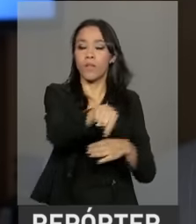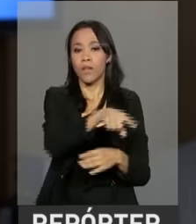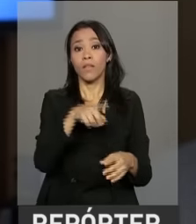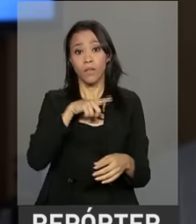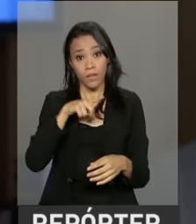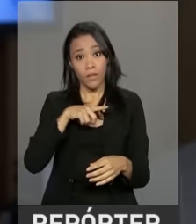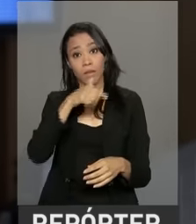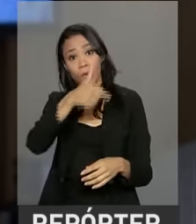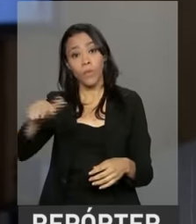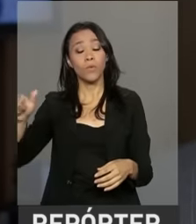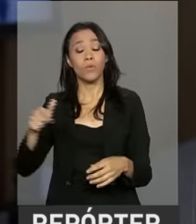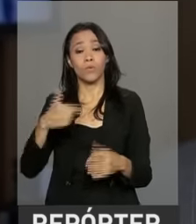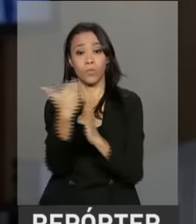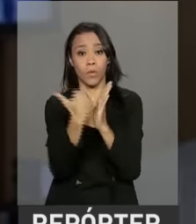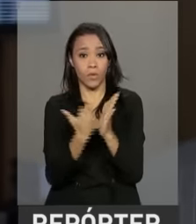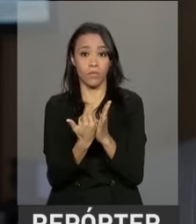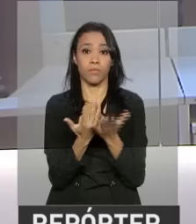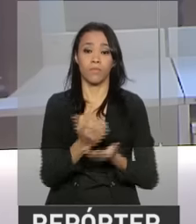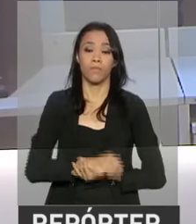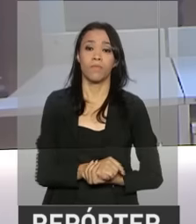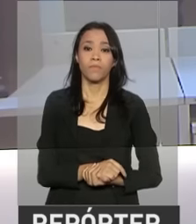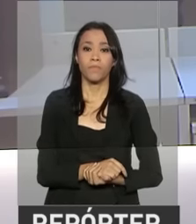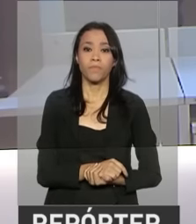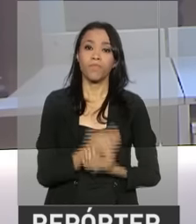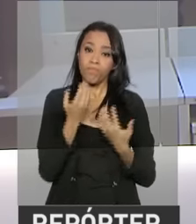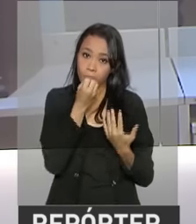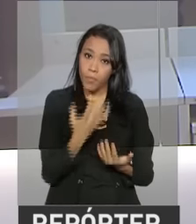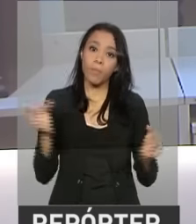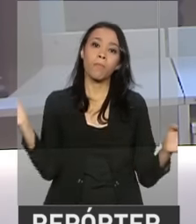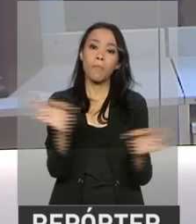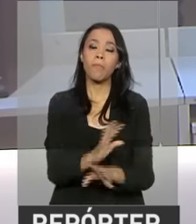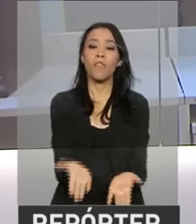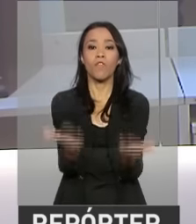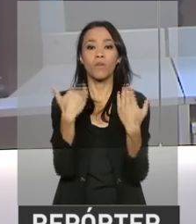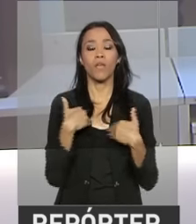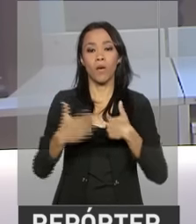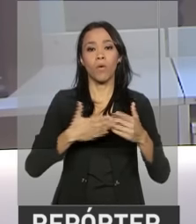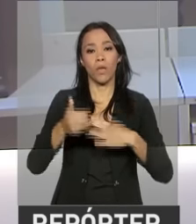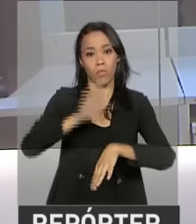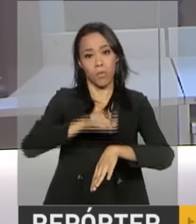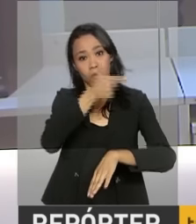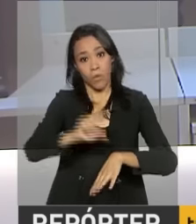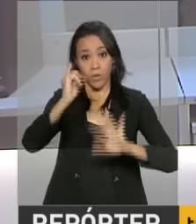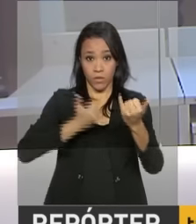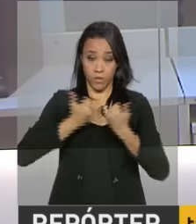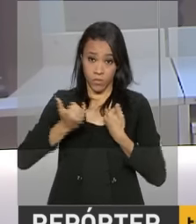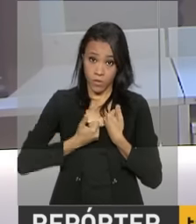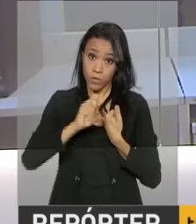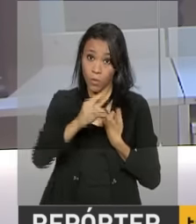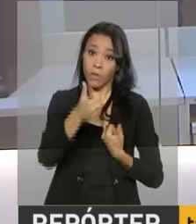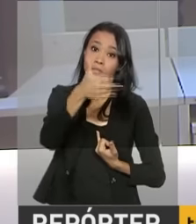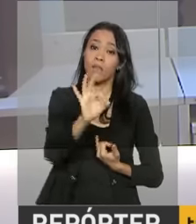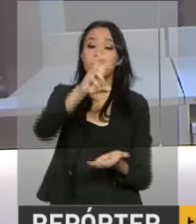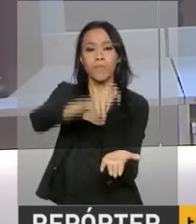também os programas de cuidados com com o início da vida bom nós ficamos por aqui podemos voltar a qualquer momento com o outras informações ou